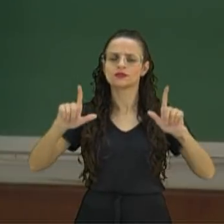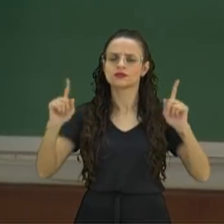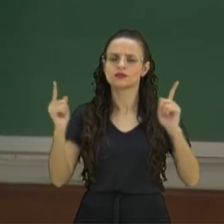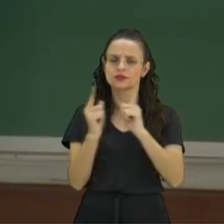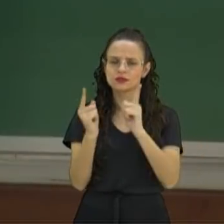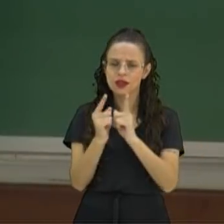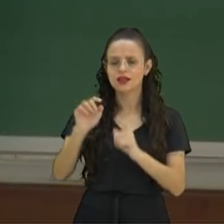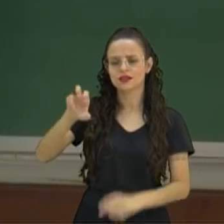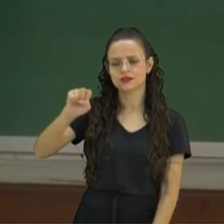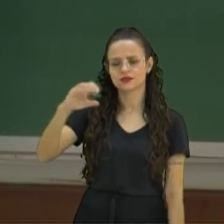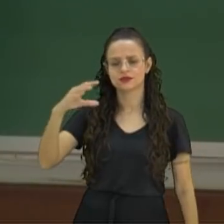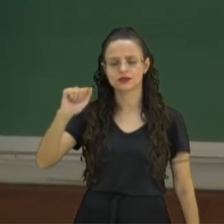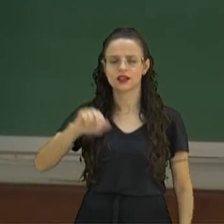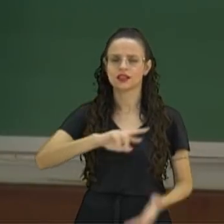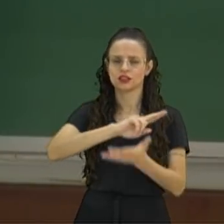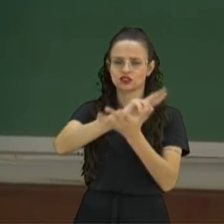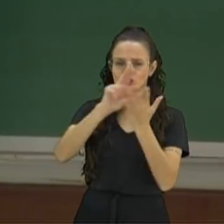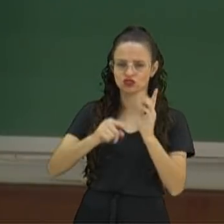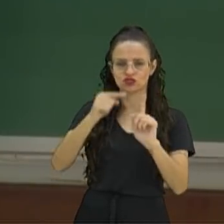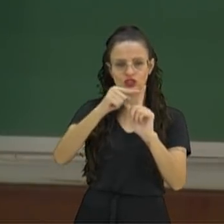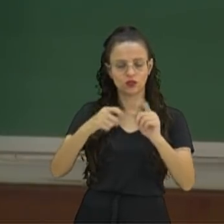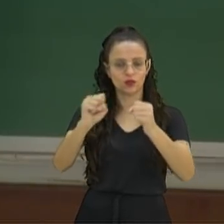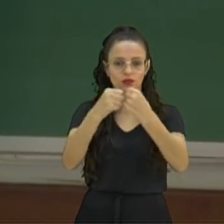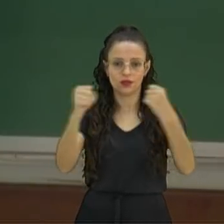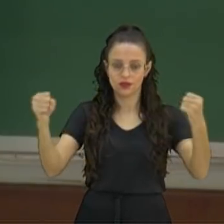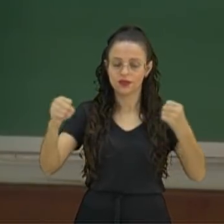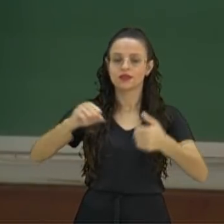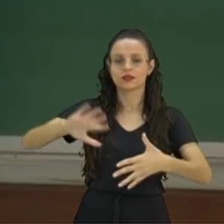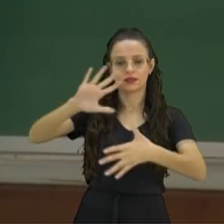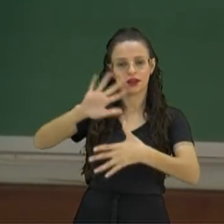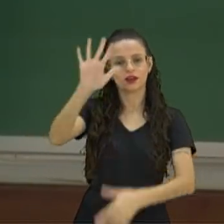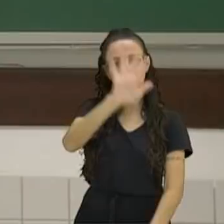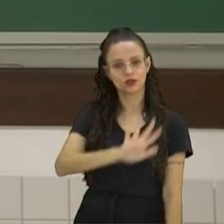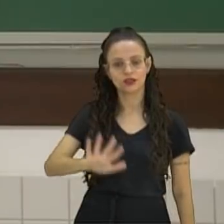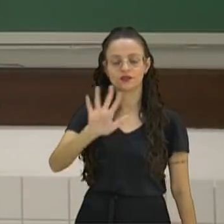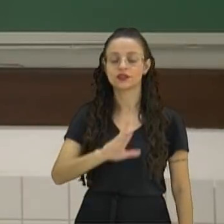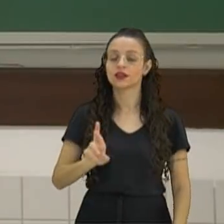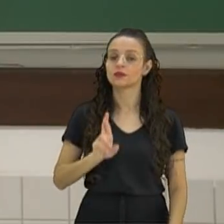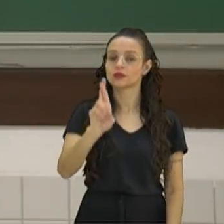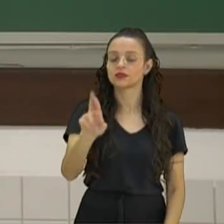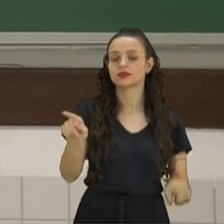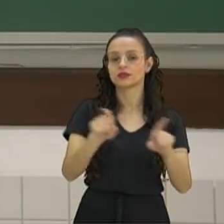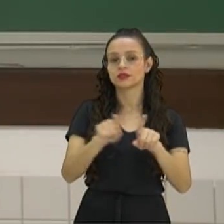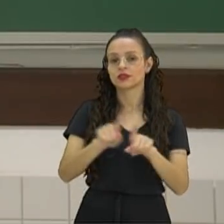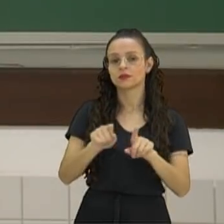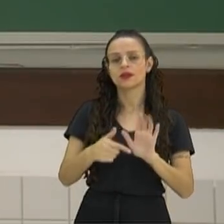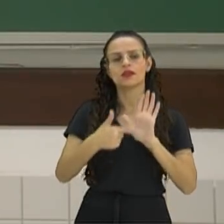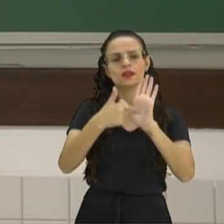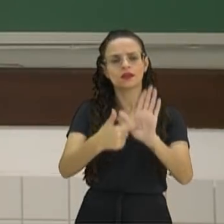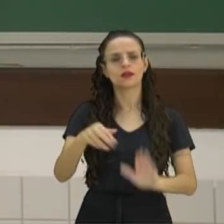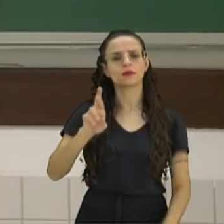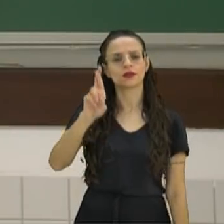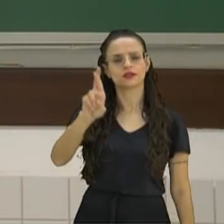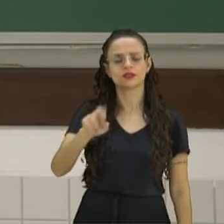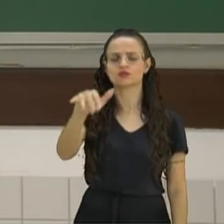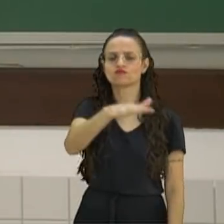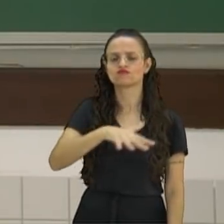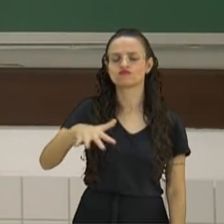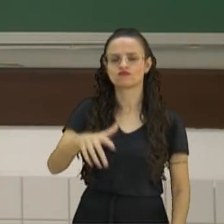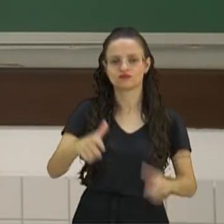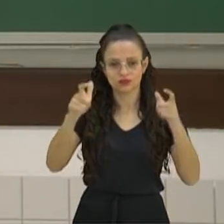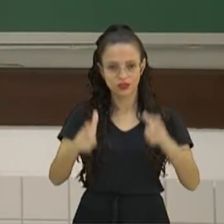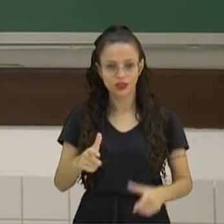escala, cartografia e as representações ali e a espacialização dos fenômenos geográficos. Espero ter